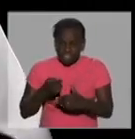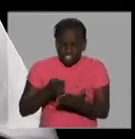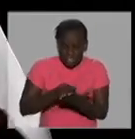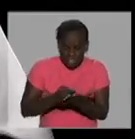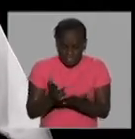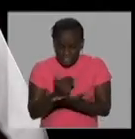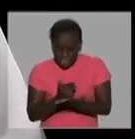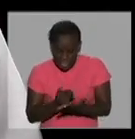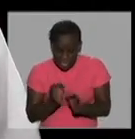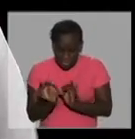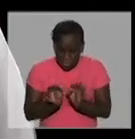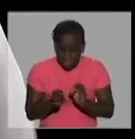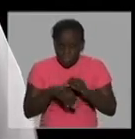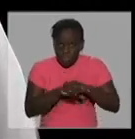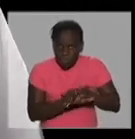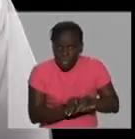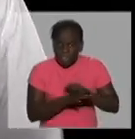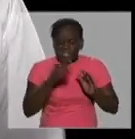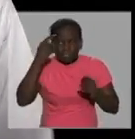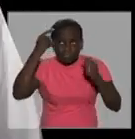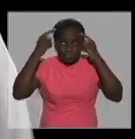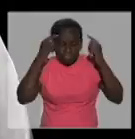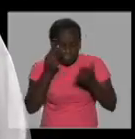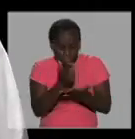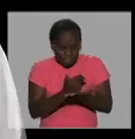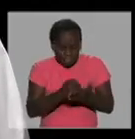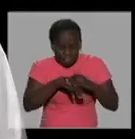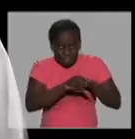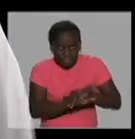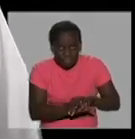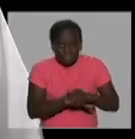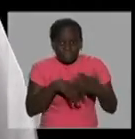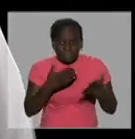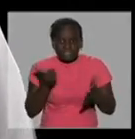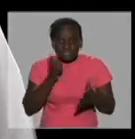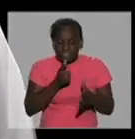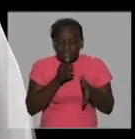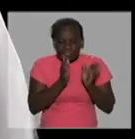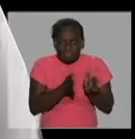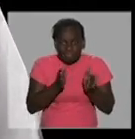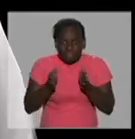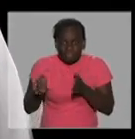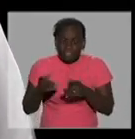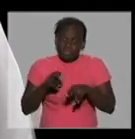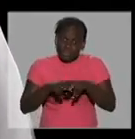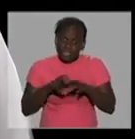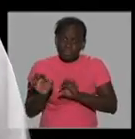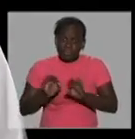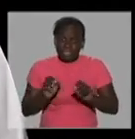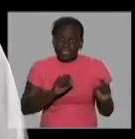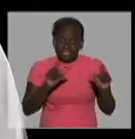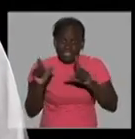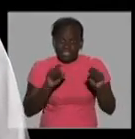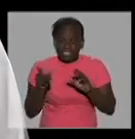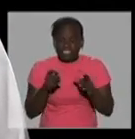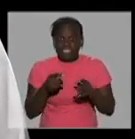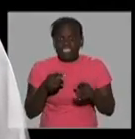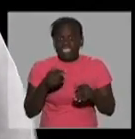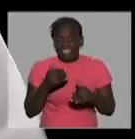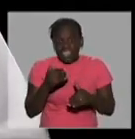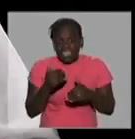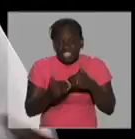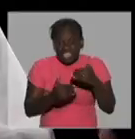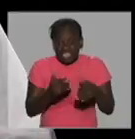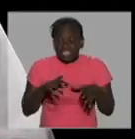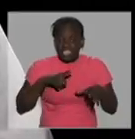eu escrevo, desenho, tento guardar o máximo de ideias, mas eu acabo fazendo essa coisa um pouco linear, até por causa do processo de animação, né? Ele